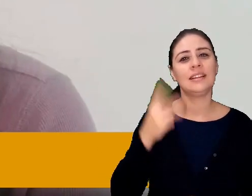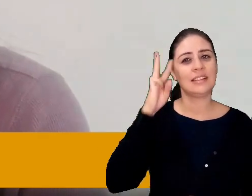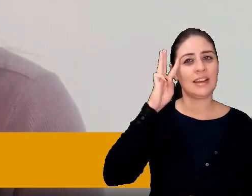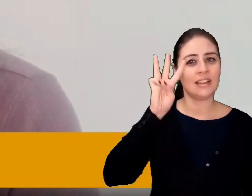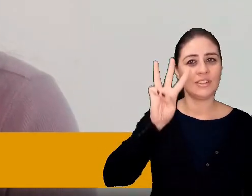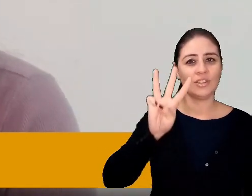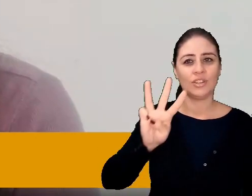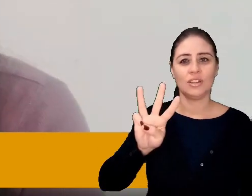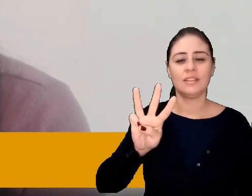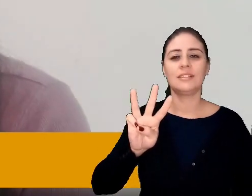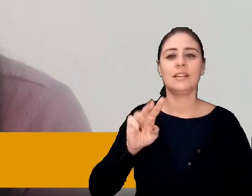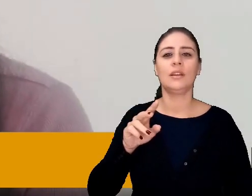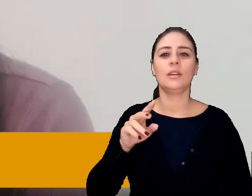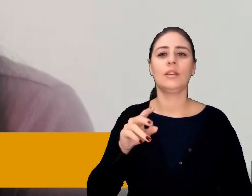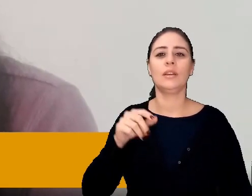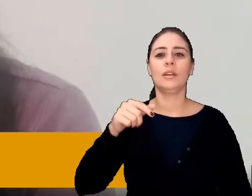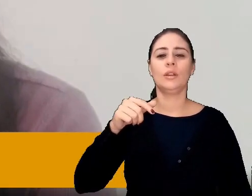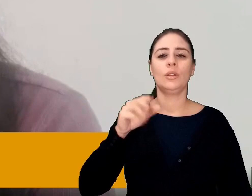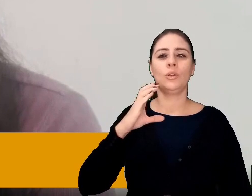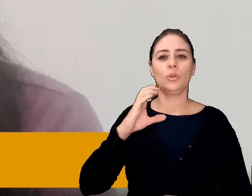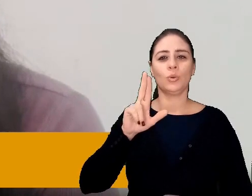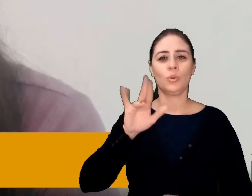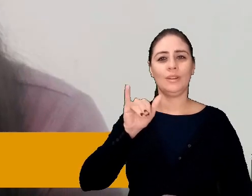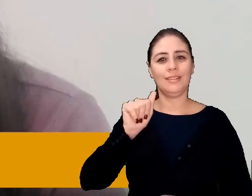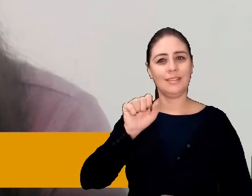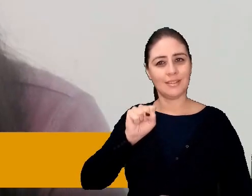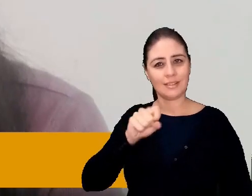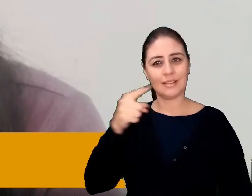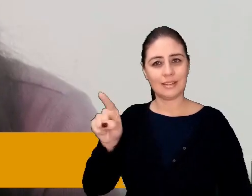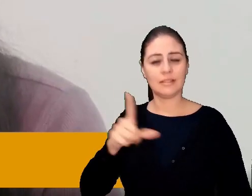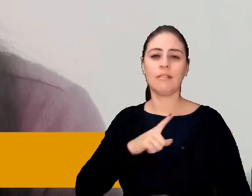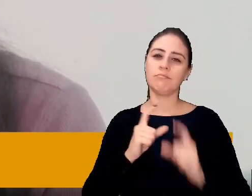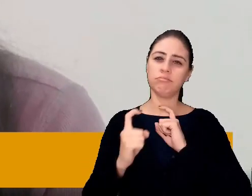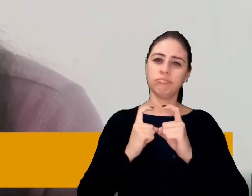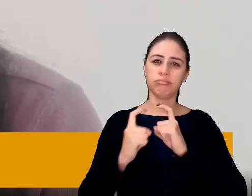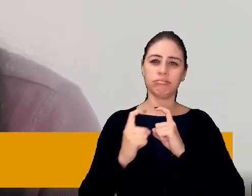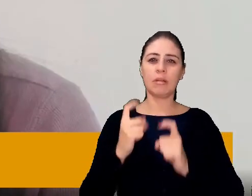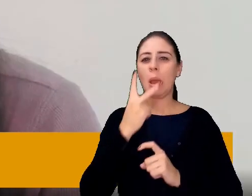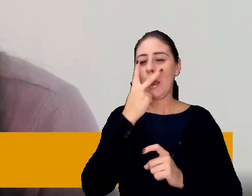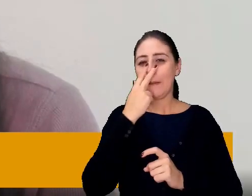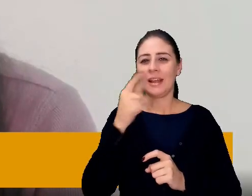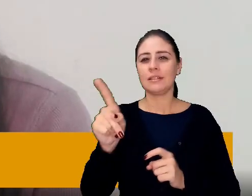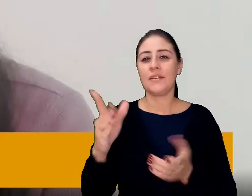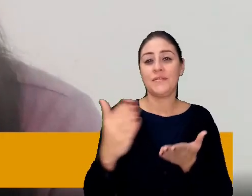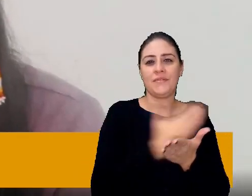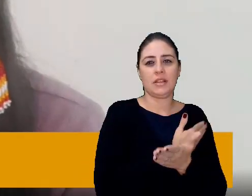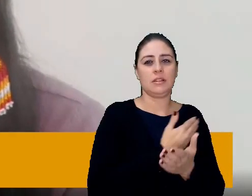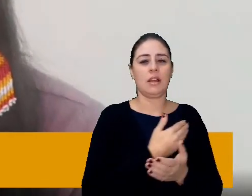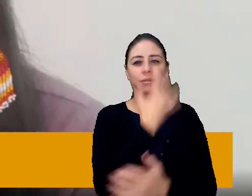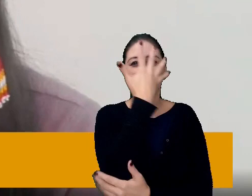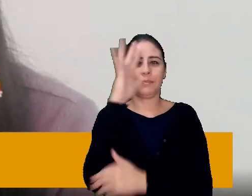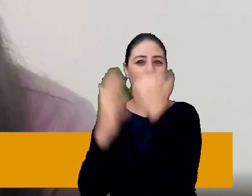aproximadamente 3 dias, as pessoas, os cuiãs, né, que são os pajés, eles se reúnem e ficam como se fosse num retiro